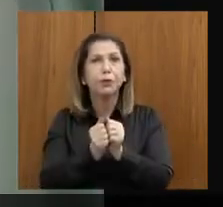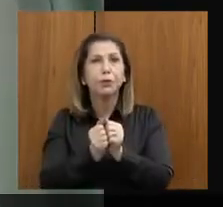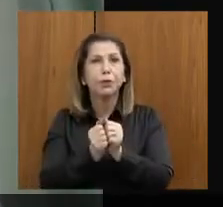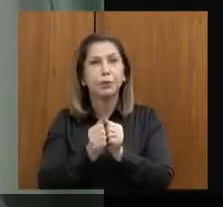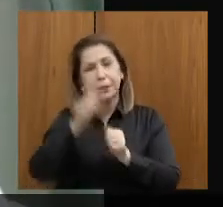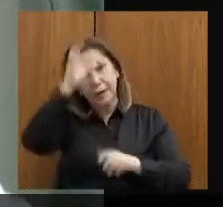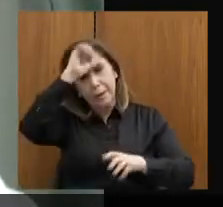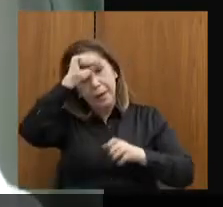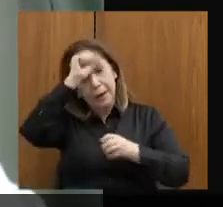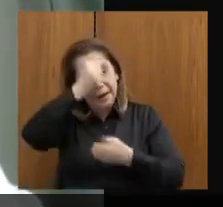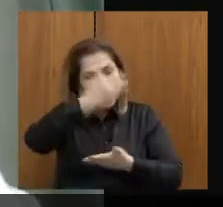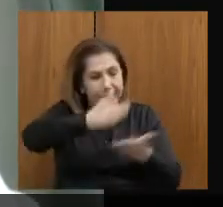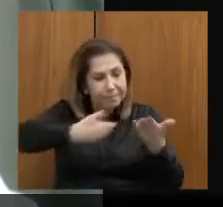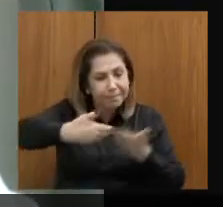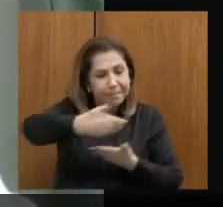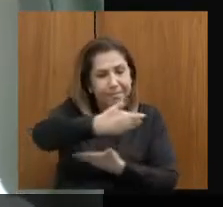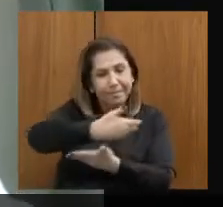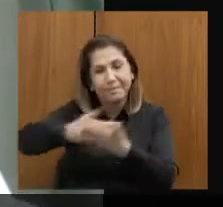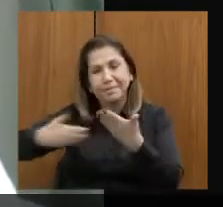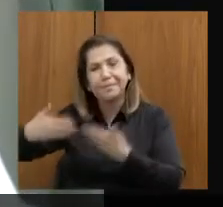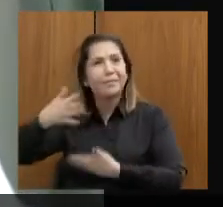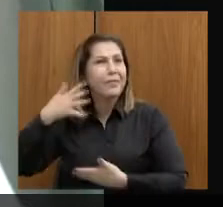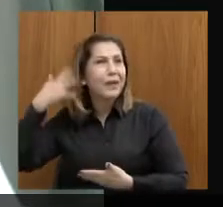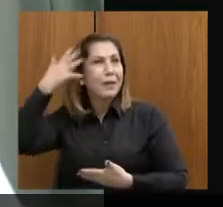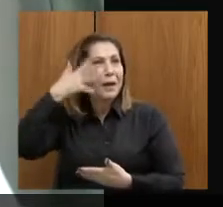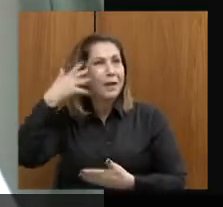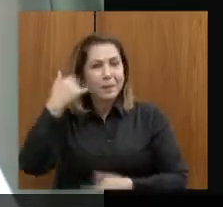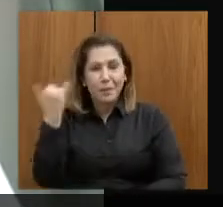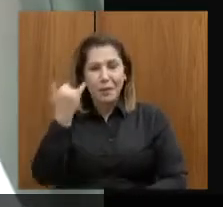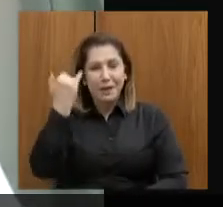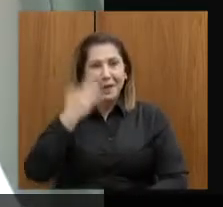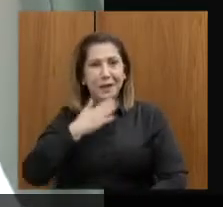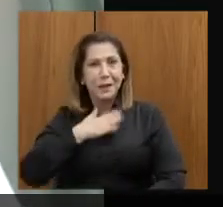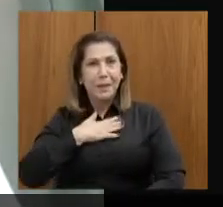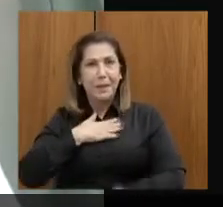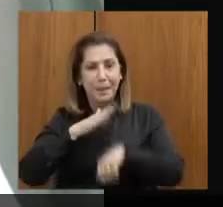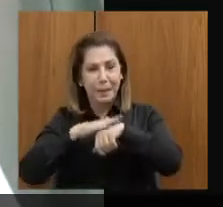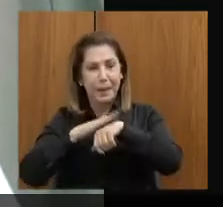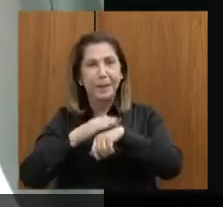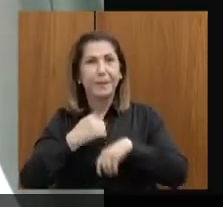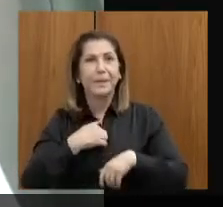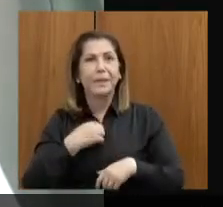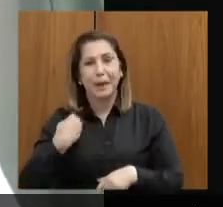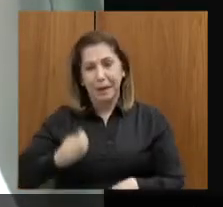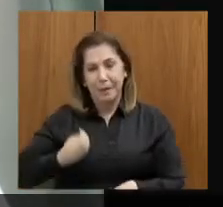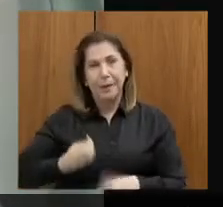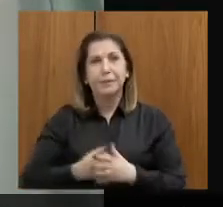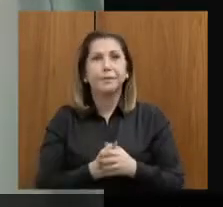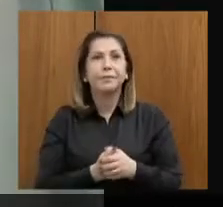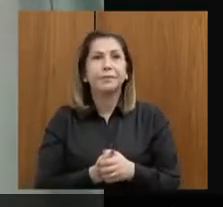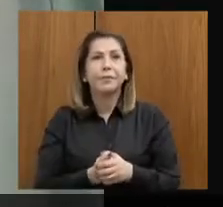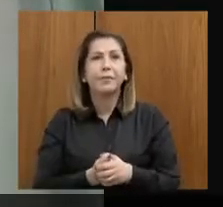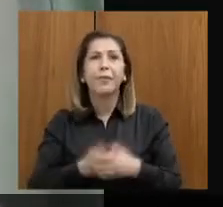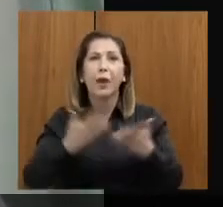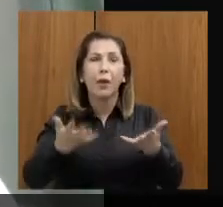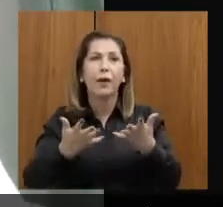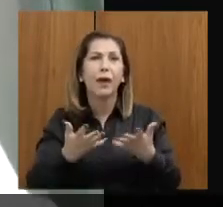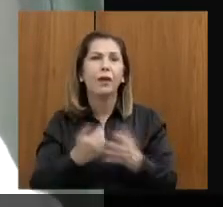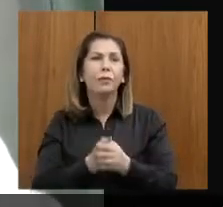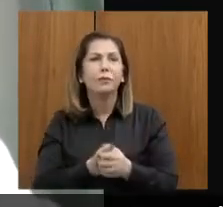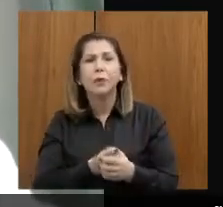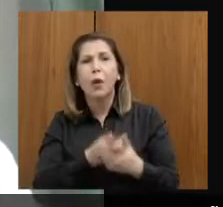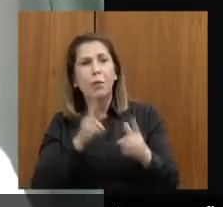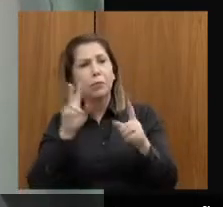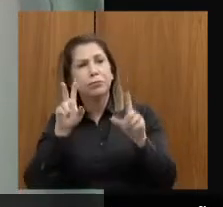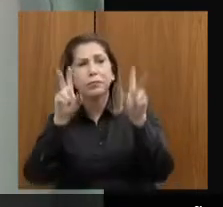com os outros depois outro palestrante está sendo muito importante para mim essa participação não quero fazer minha conta do Sol então com esse olhar